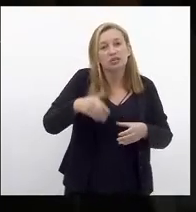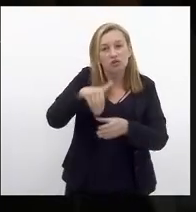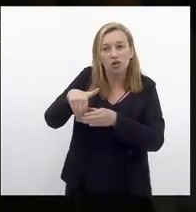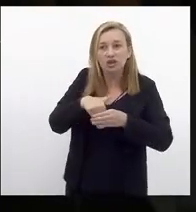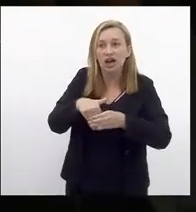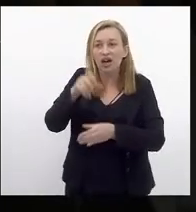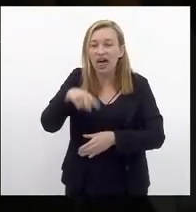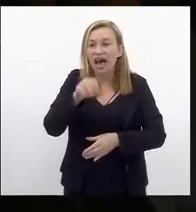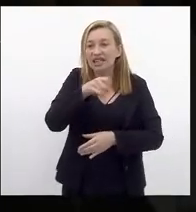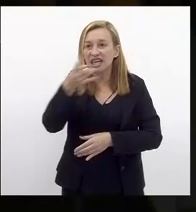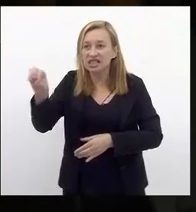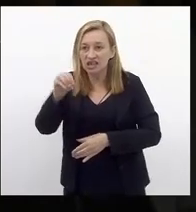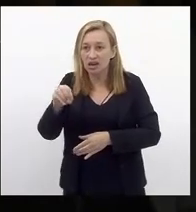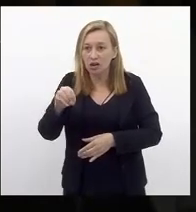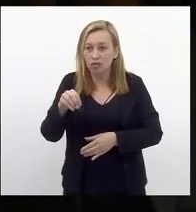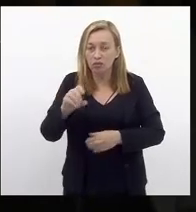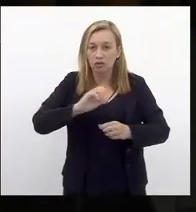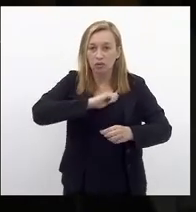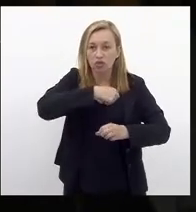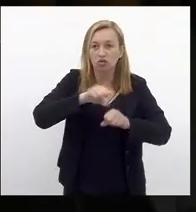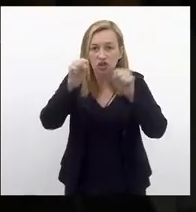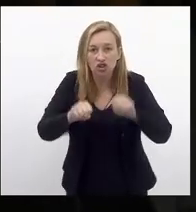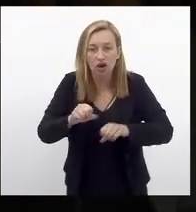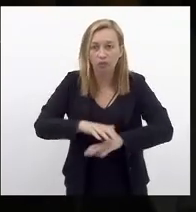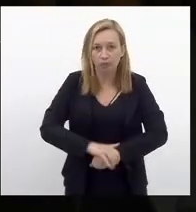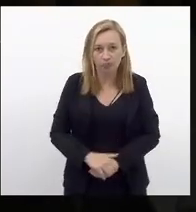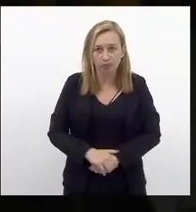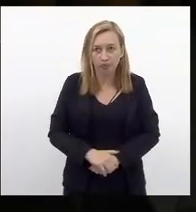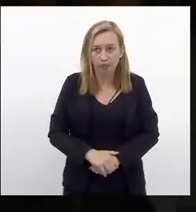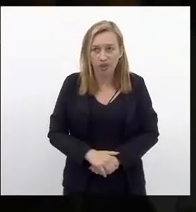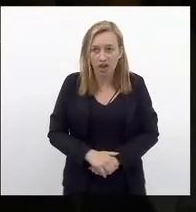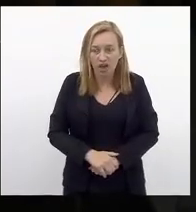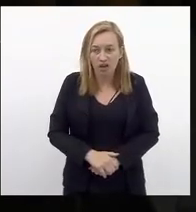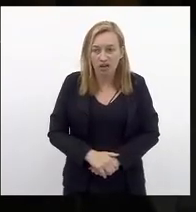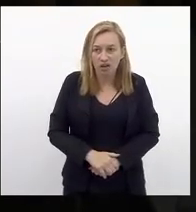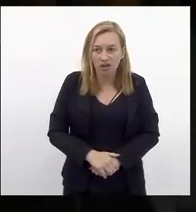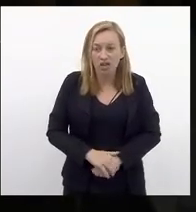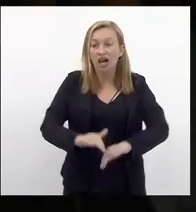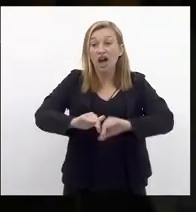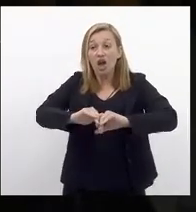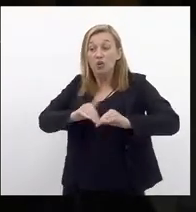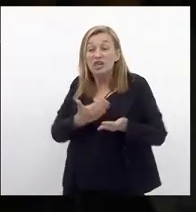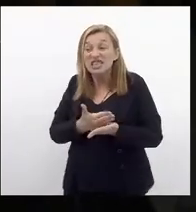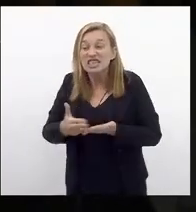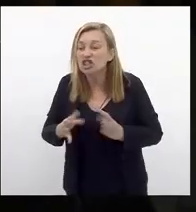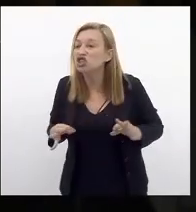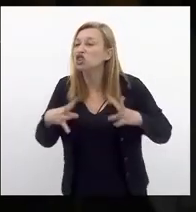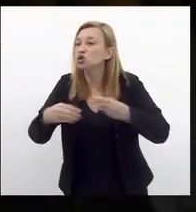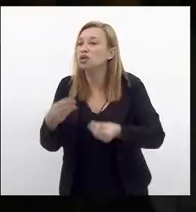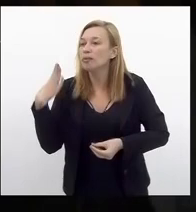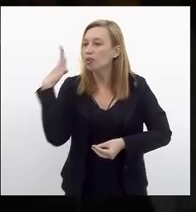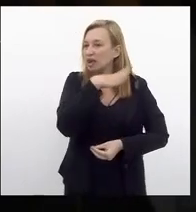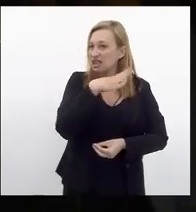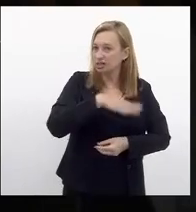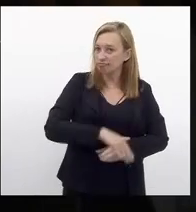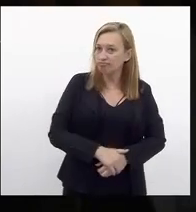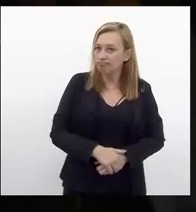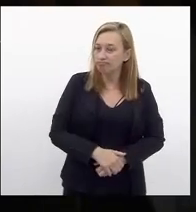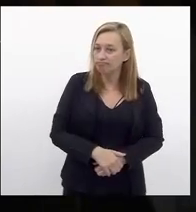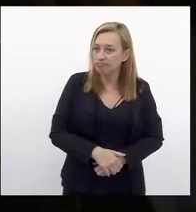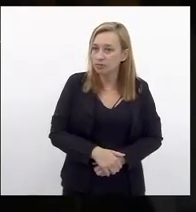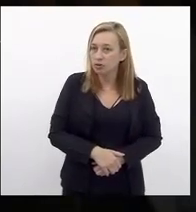era adesão ao regime de recuperação fiscal que é a porta de entrada de todas as maldades